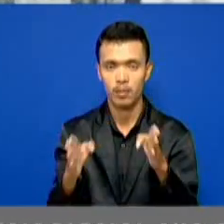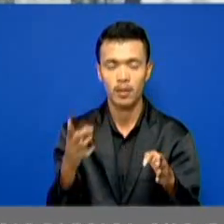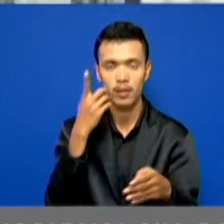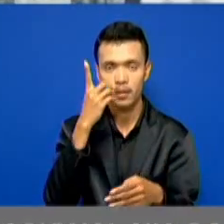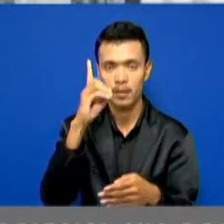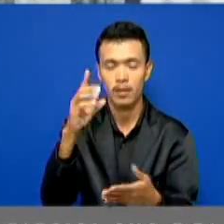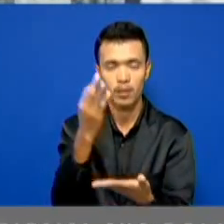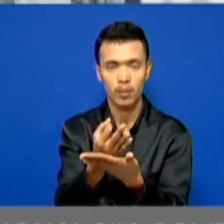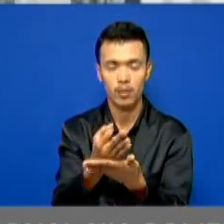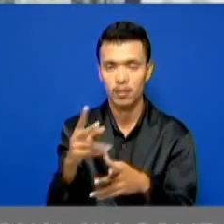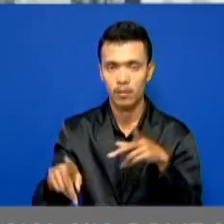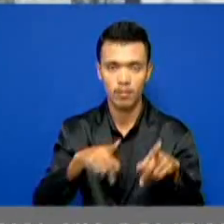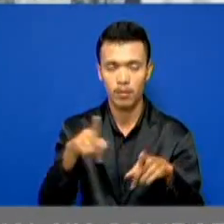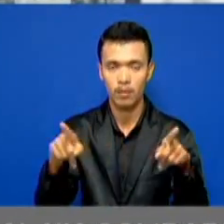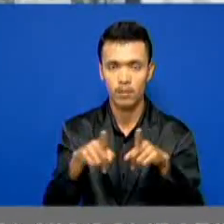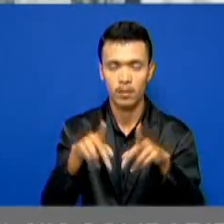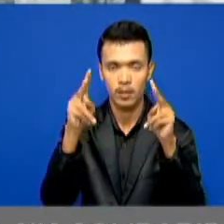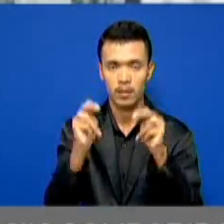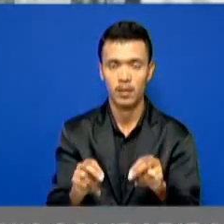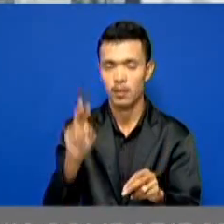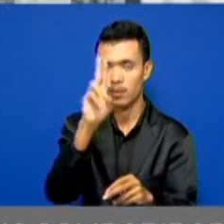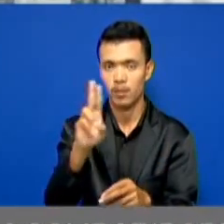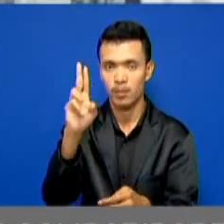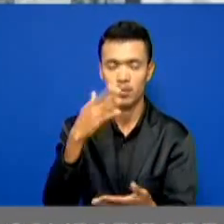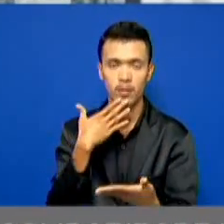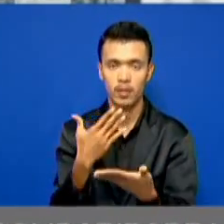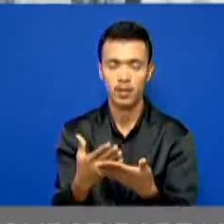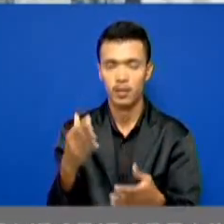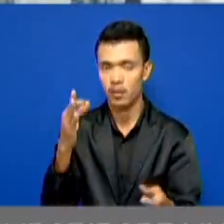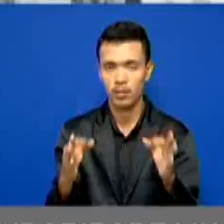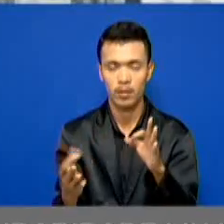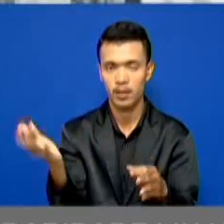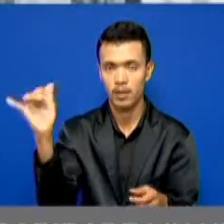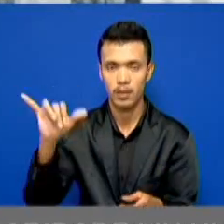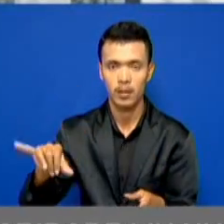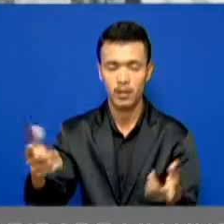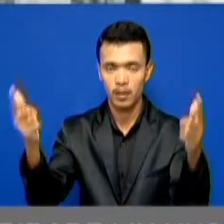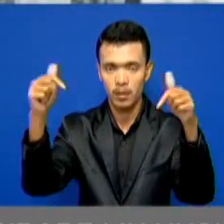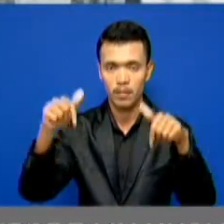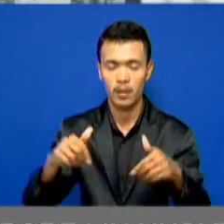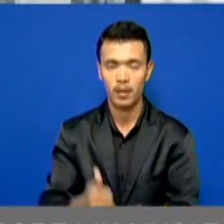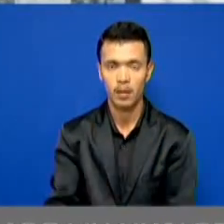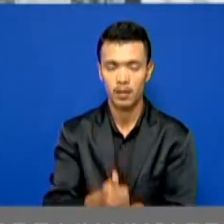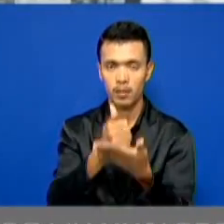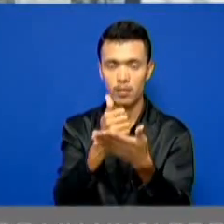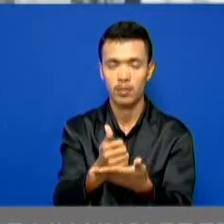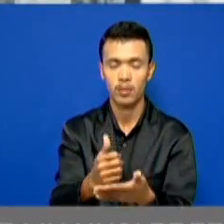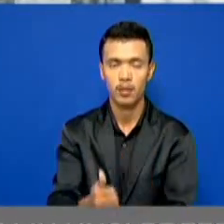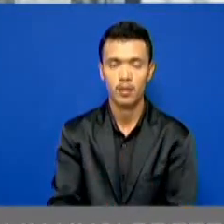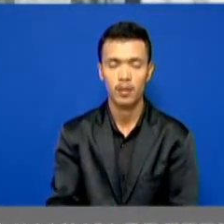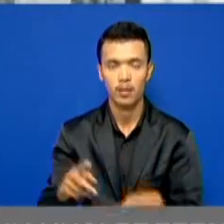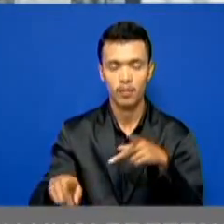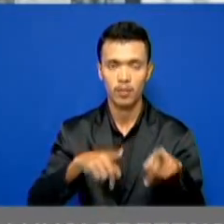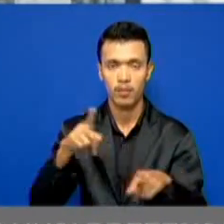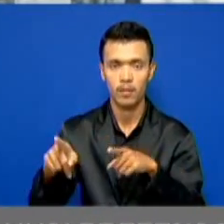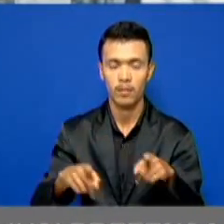O São Povunia tem que utilizar de dia, codinune, sira filamai, tem que ajuda fale no serviço, servir fale povo